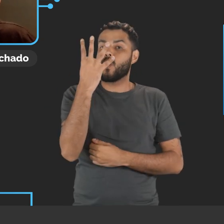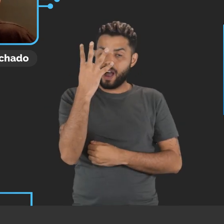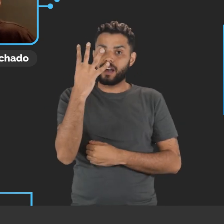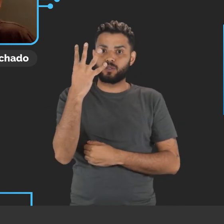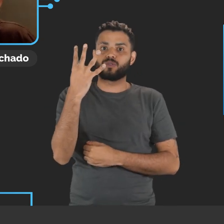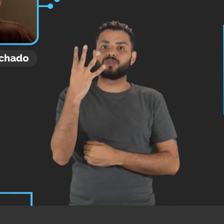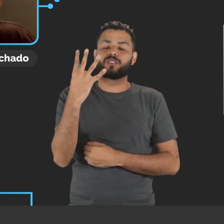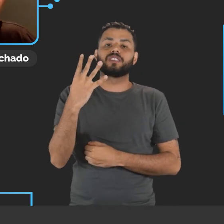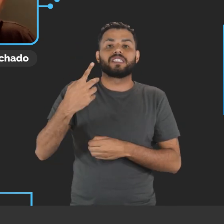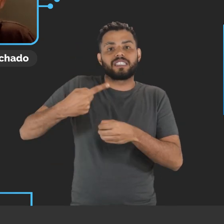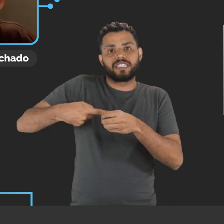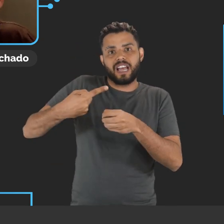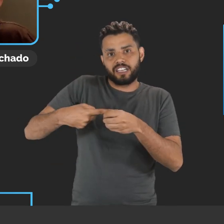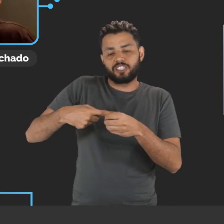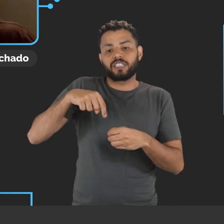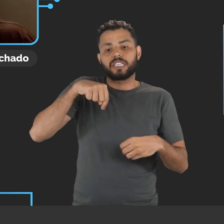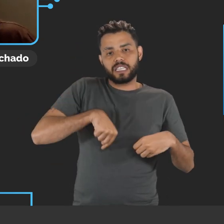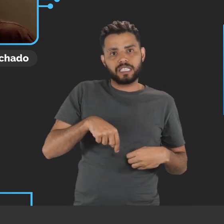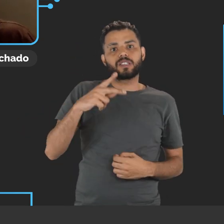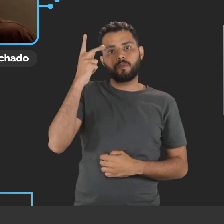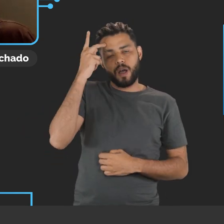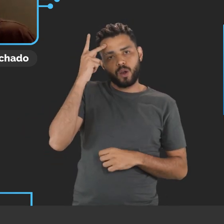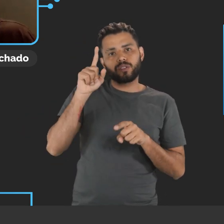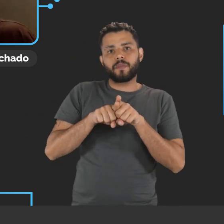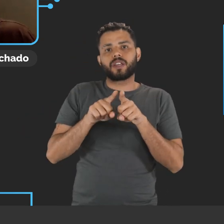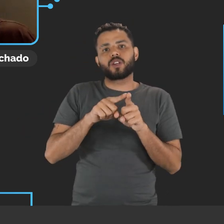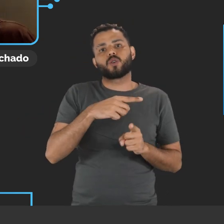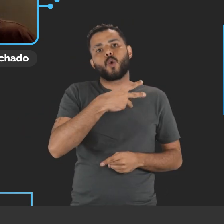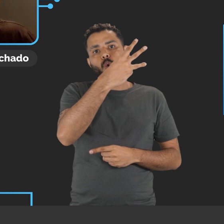cidades, né? Além de São Paulo, outras 3 cidades.